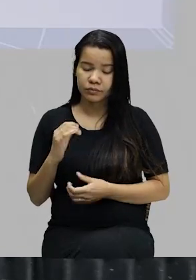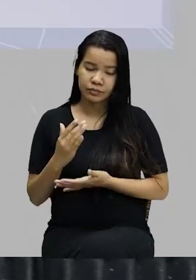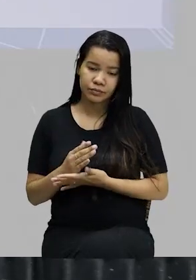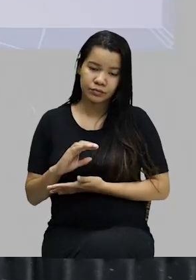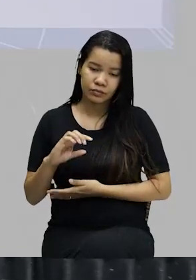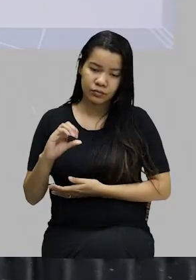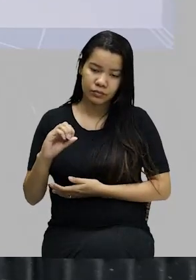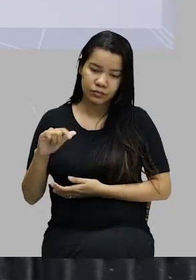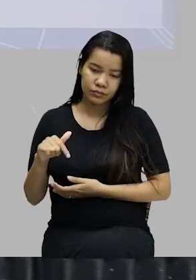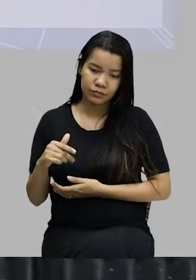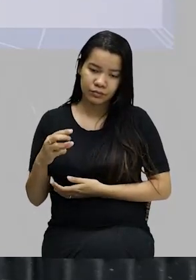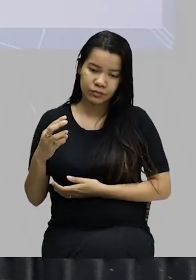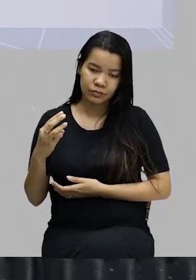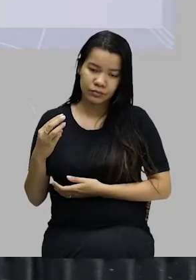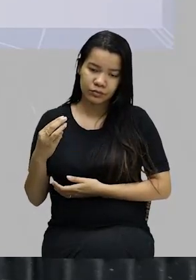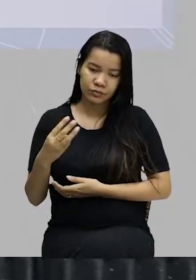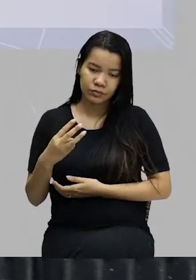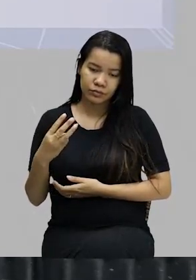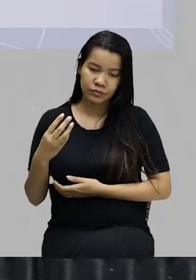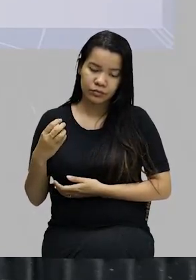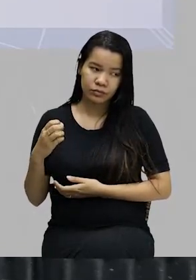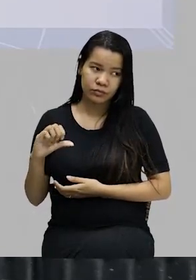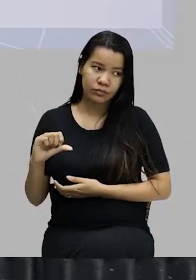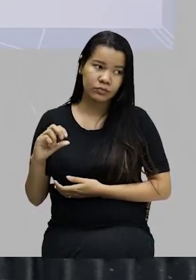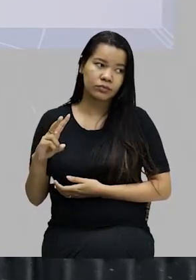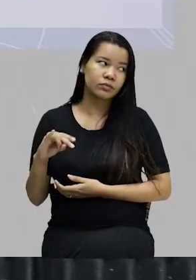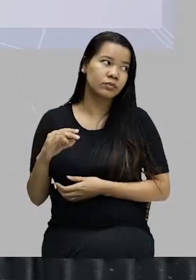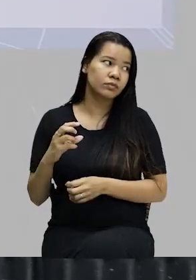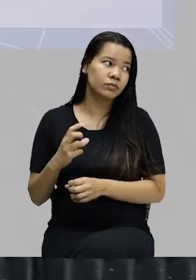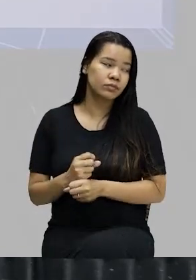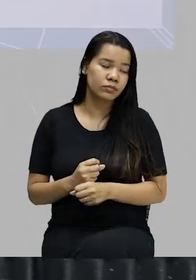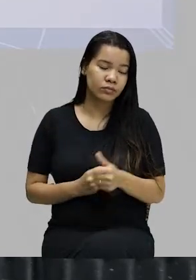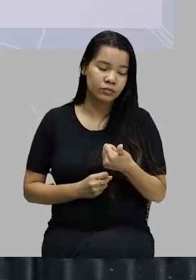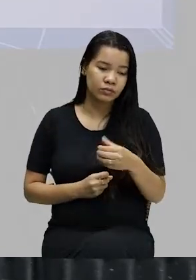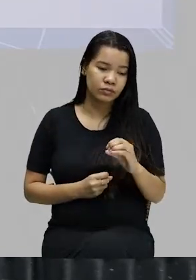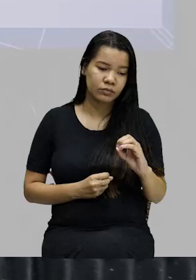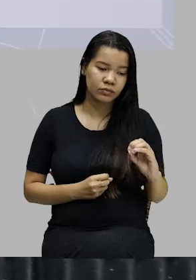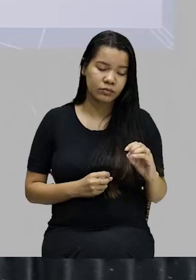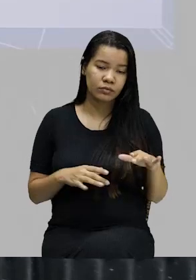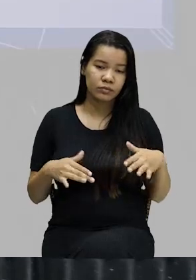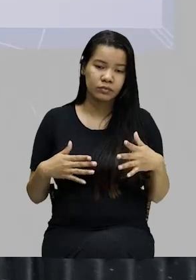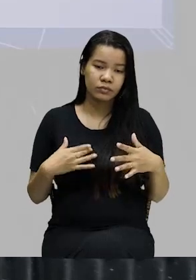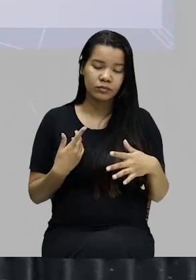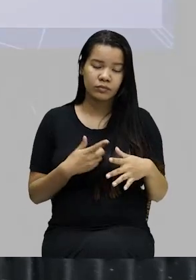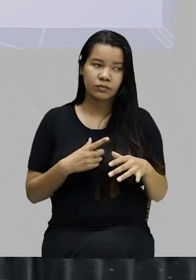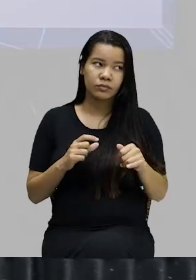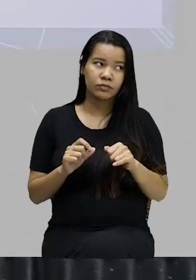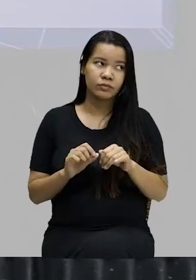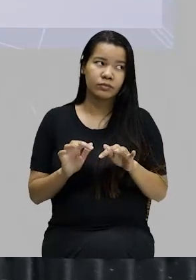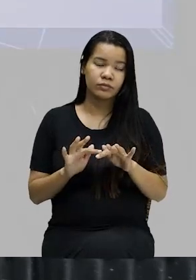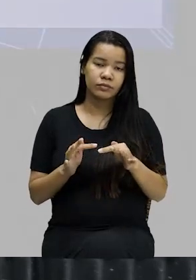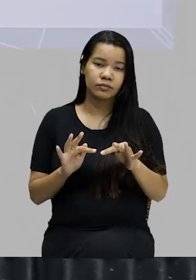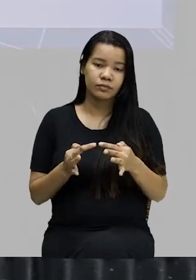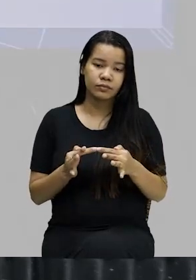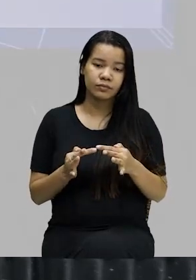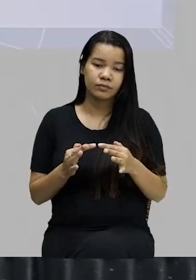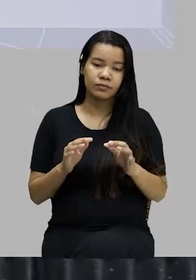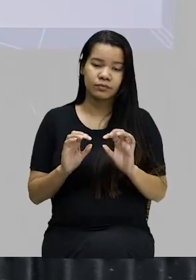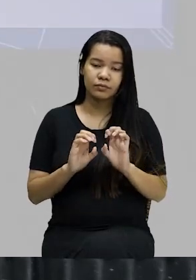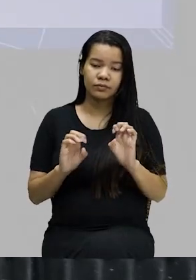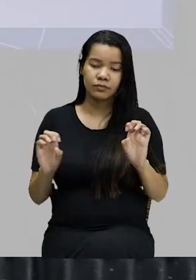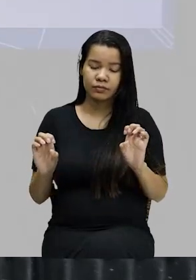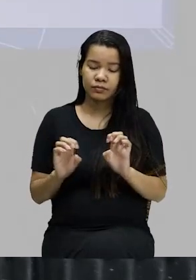vai dar 100. Ok? Então, aqui a gente fez uma simplificação dessa fração.